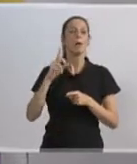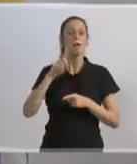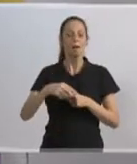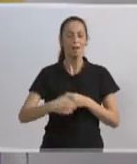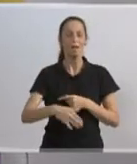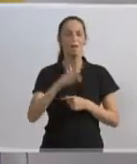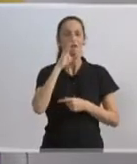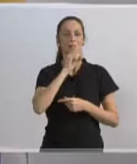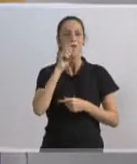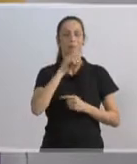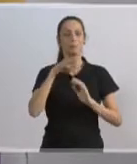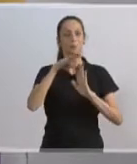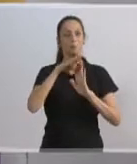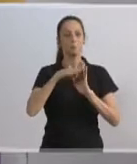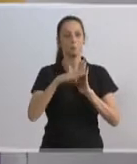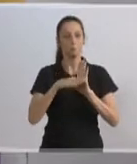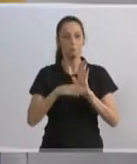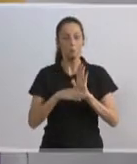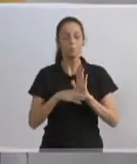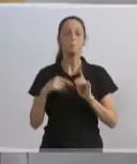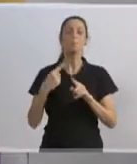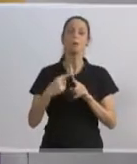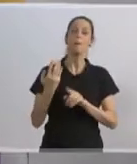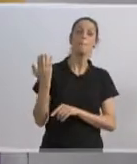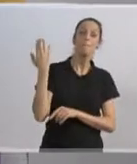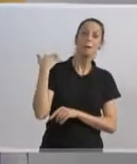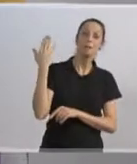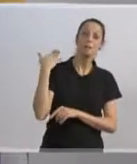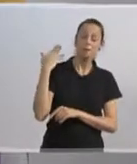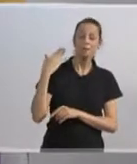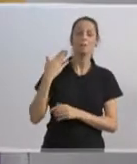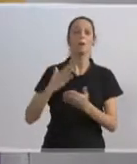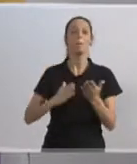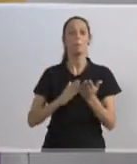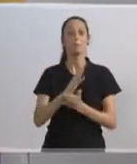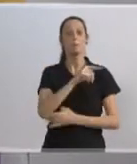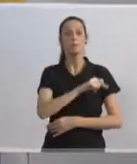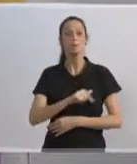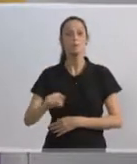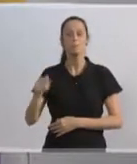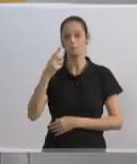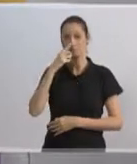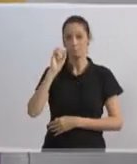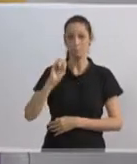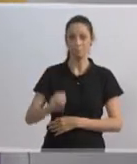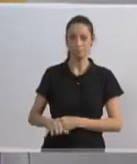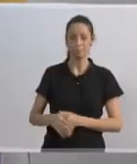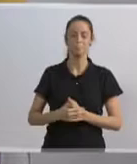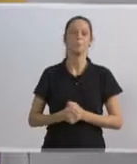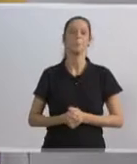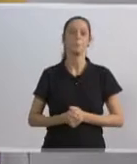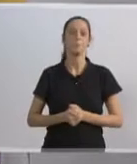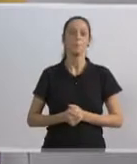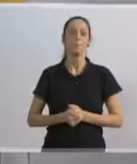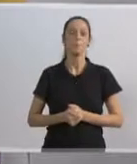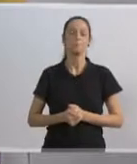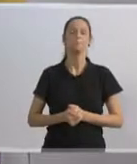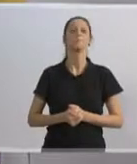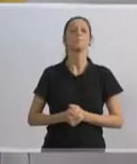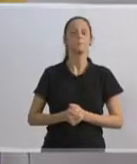de semana quando esta casa aprovou a semana do lixo nós incluímos sim a de